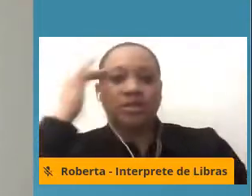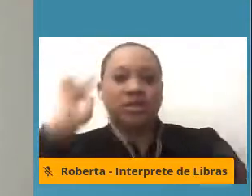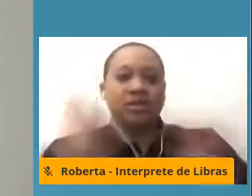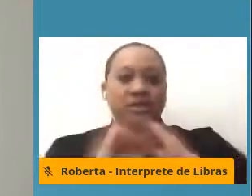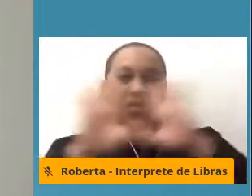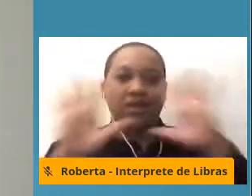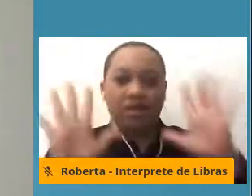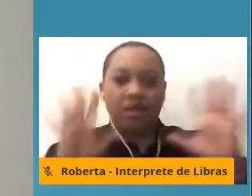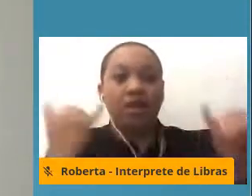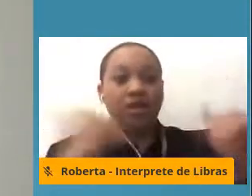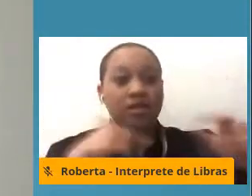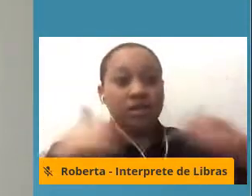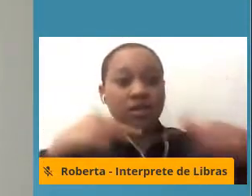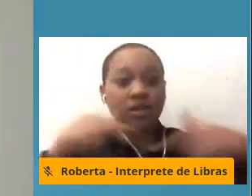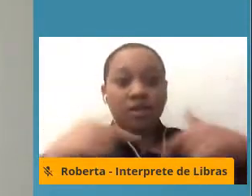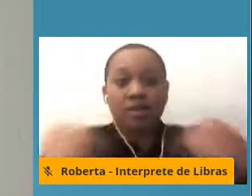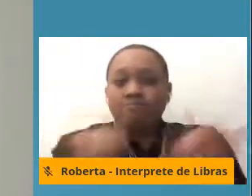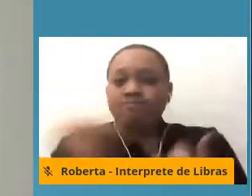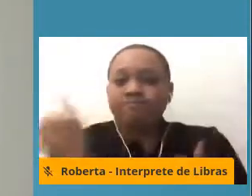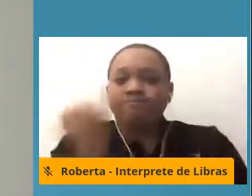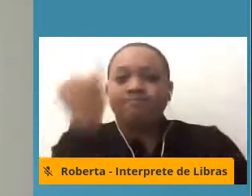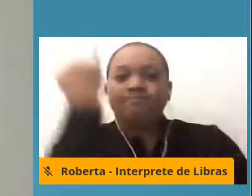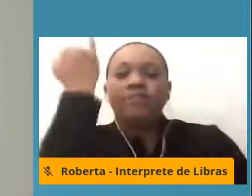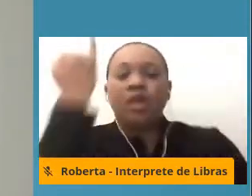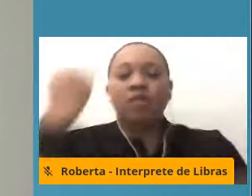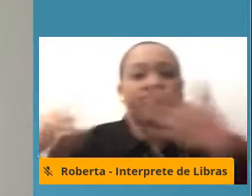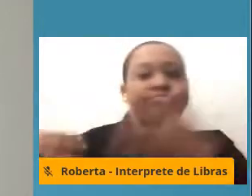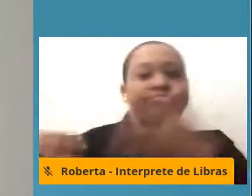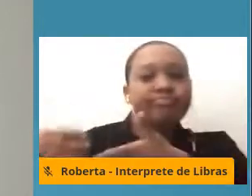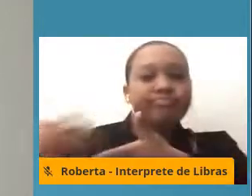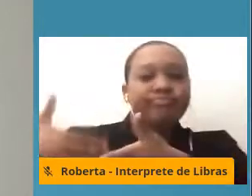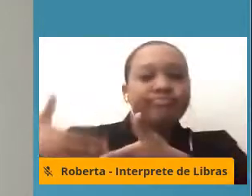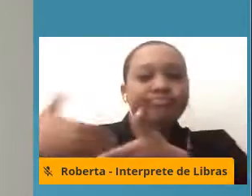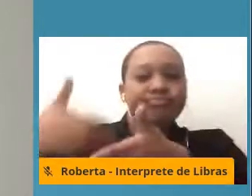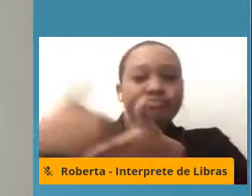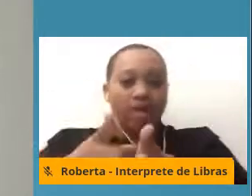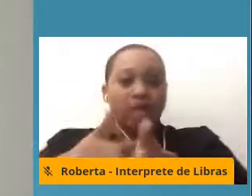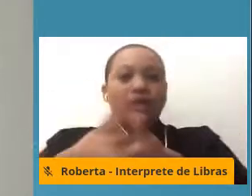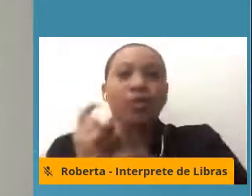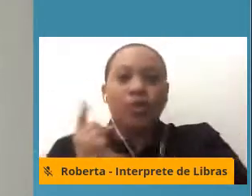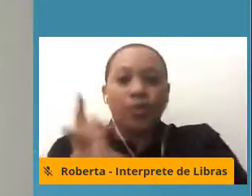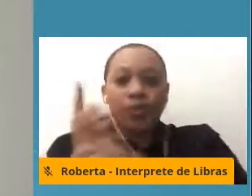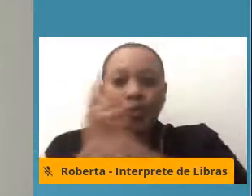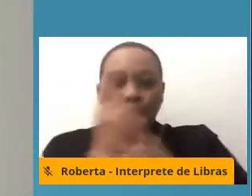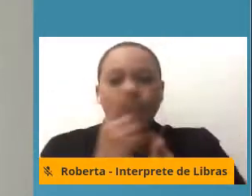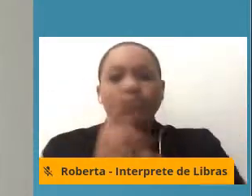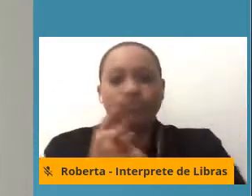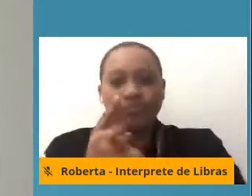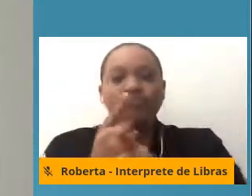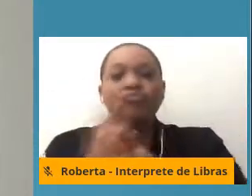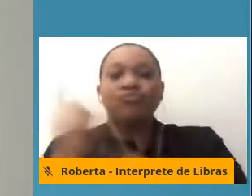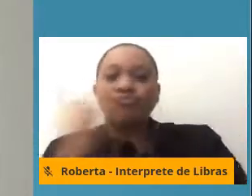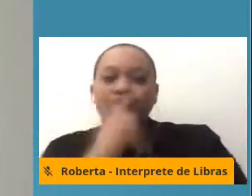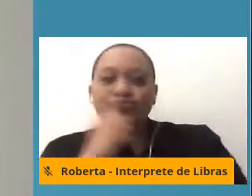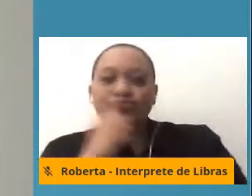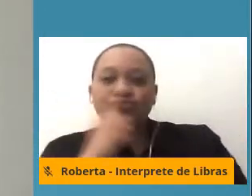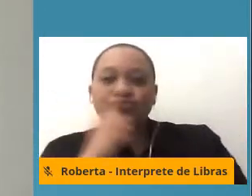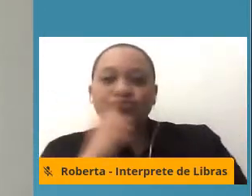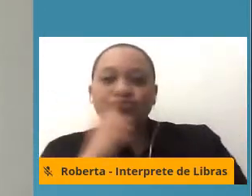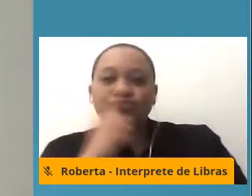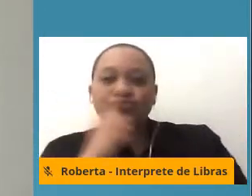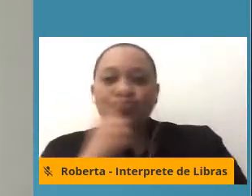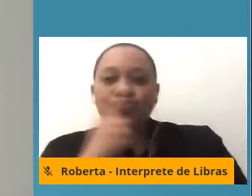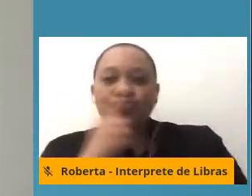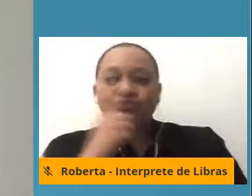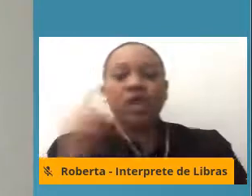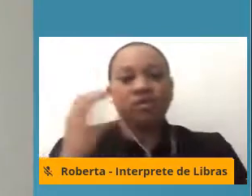importante, porque, de alguns tempos para cá, se detectou uma falha dos cientistas em ficarem presos nos